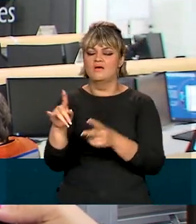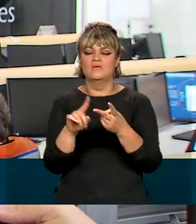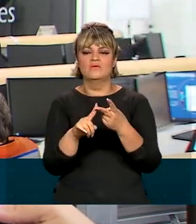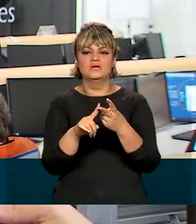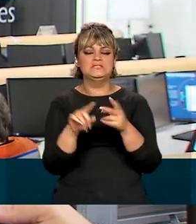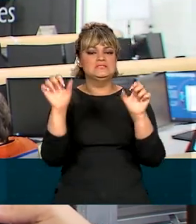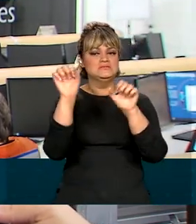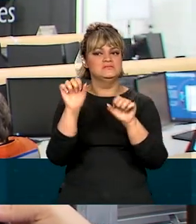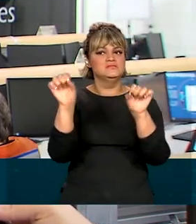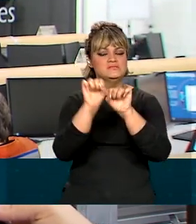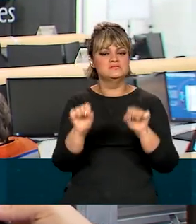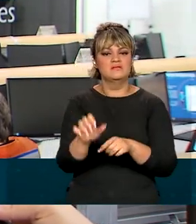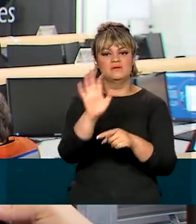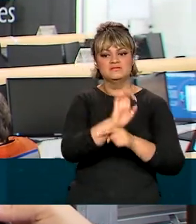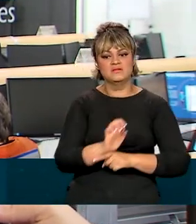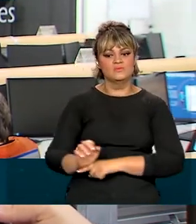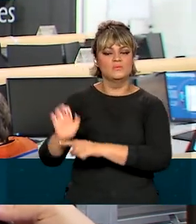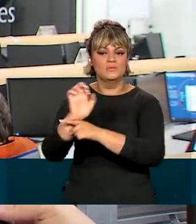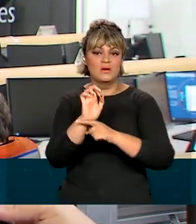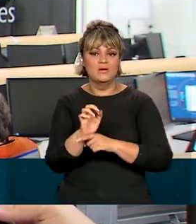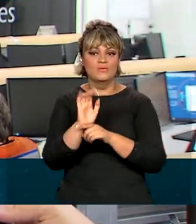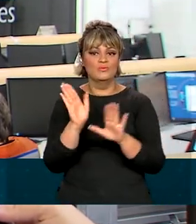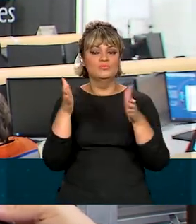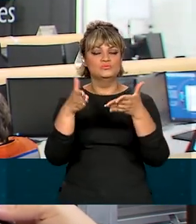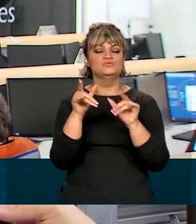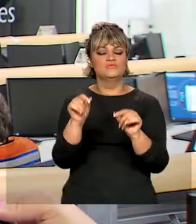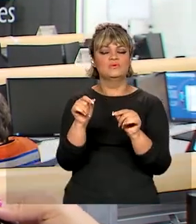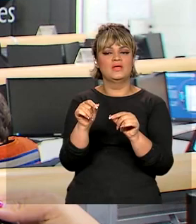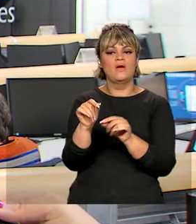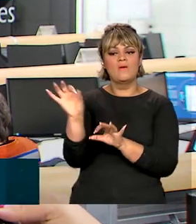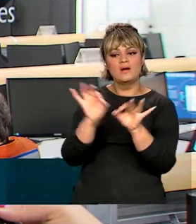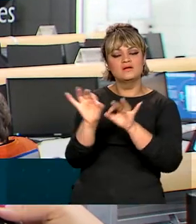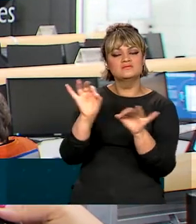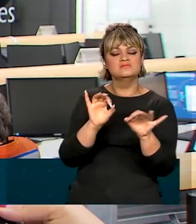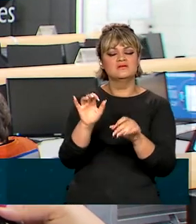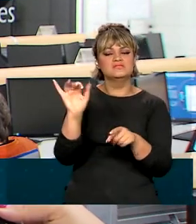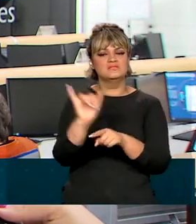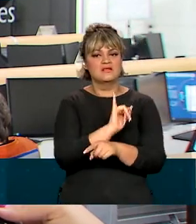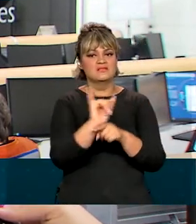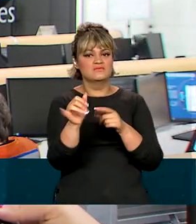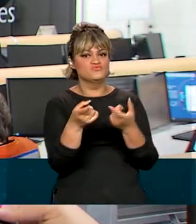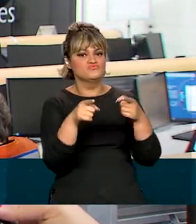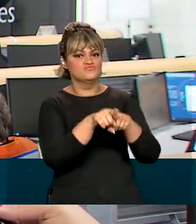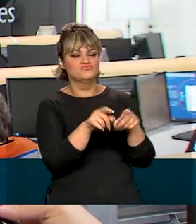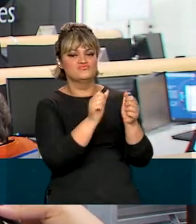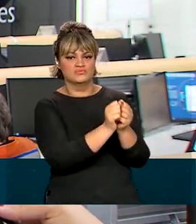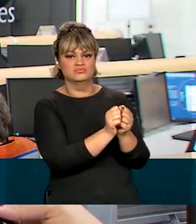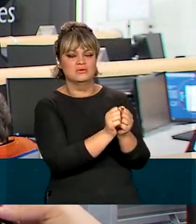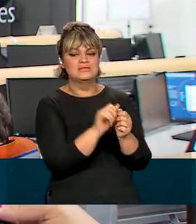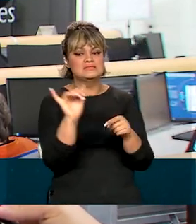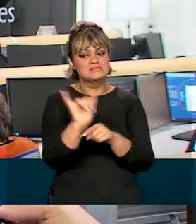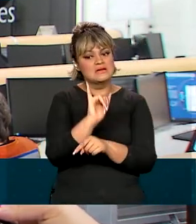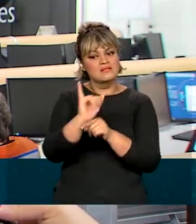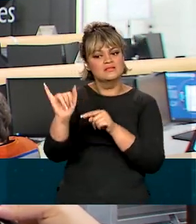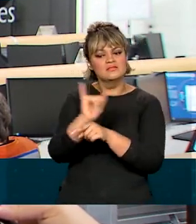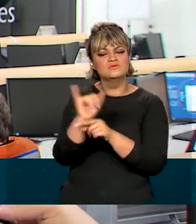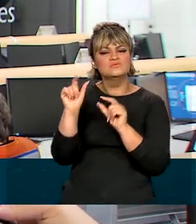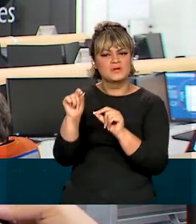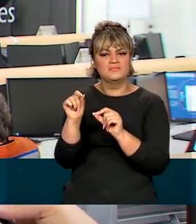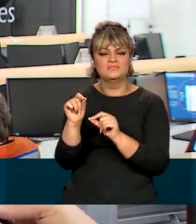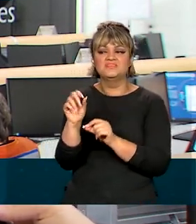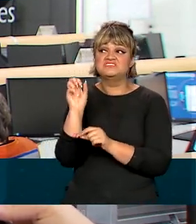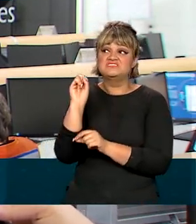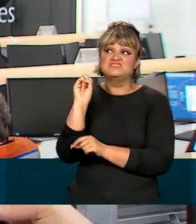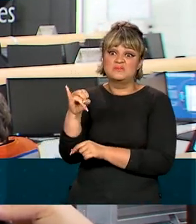os sistemas estaduais, elas visam a definição de um planejamento conjunto, ou seja, uma estratégia, para que caso